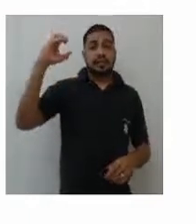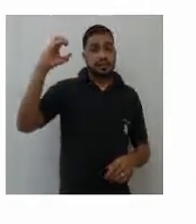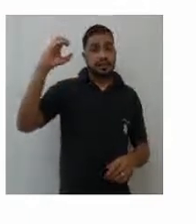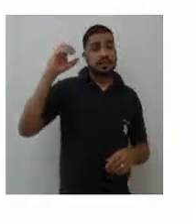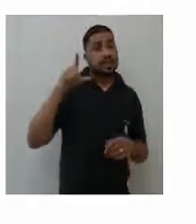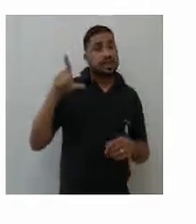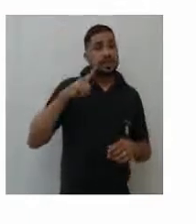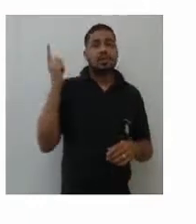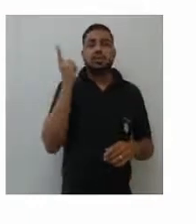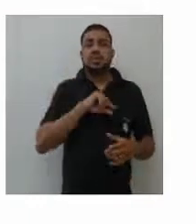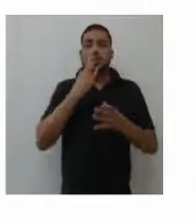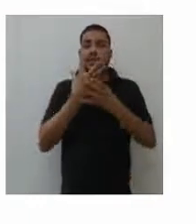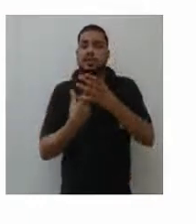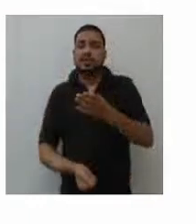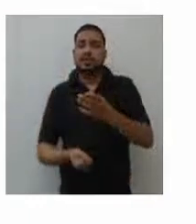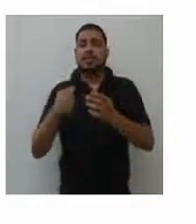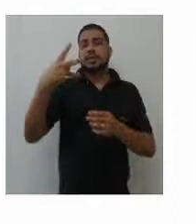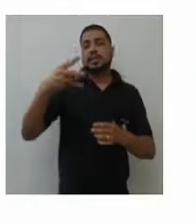consegue dissolver